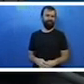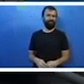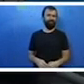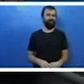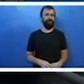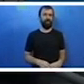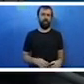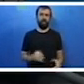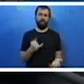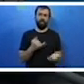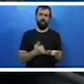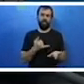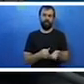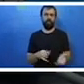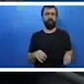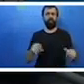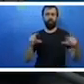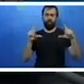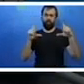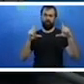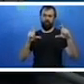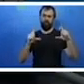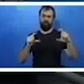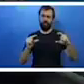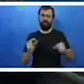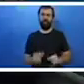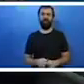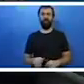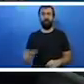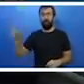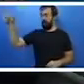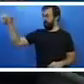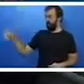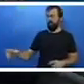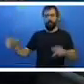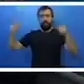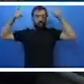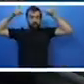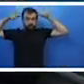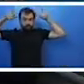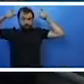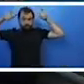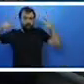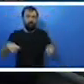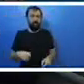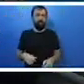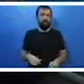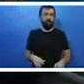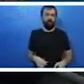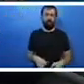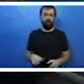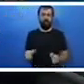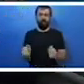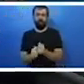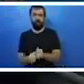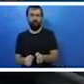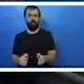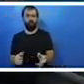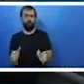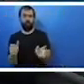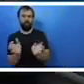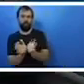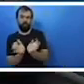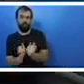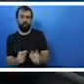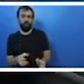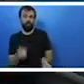menos impostos eles pagavam. Só que o rei e os amiguinhos do rei descobriram isso. E